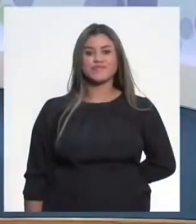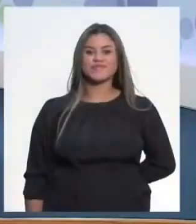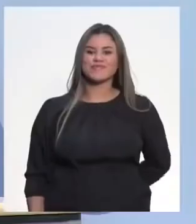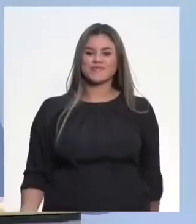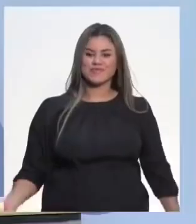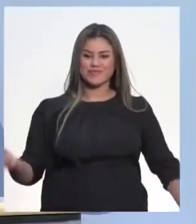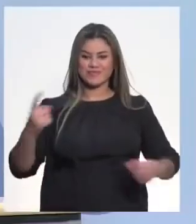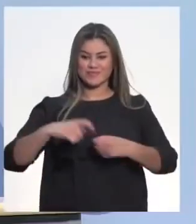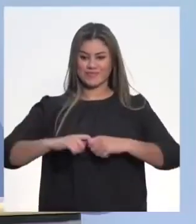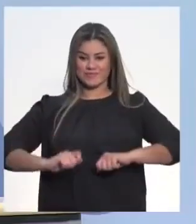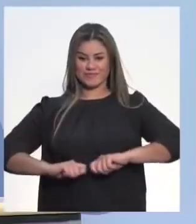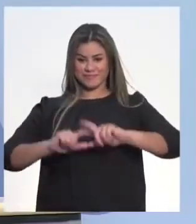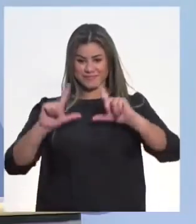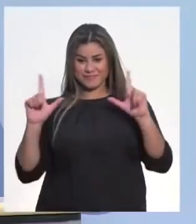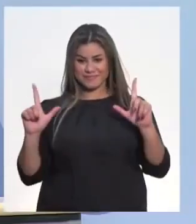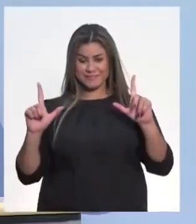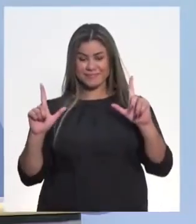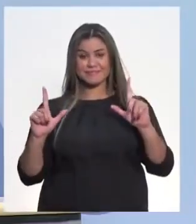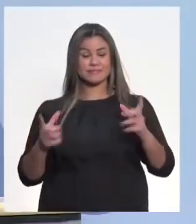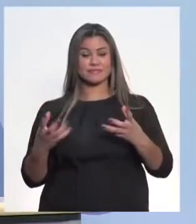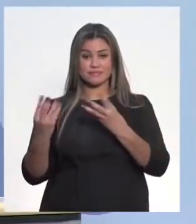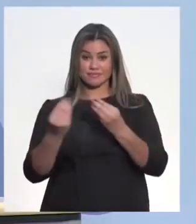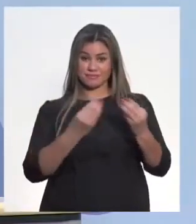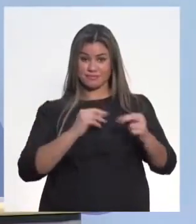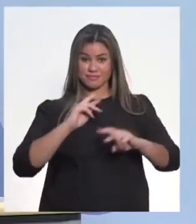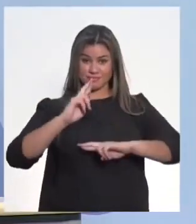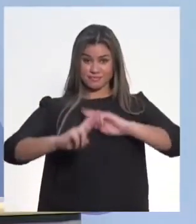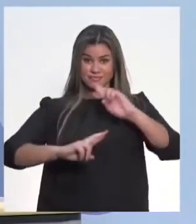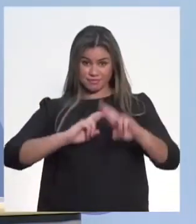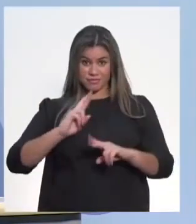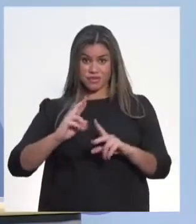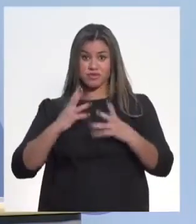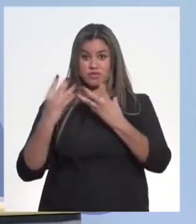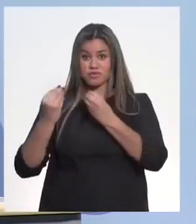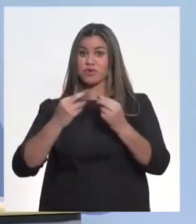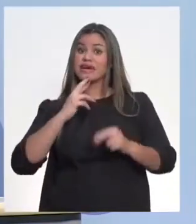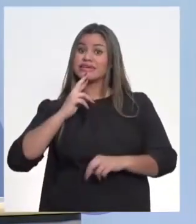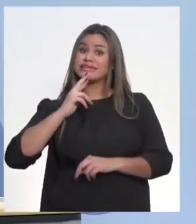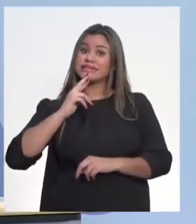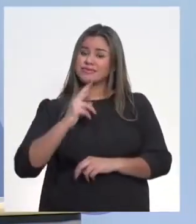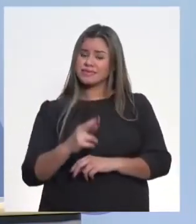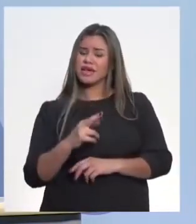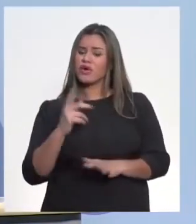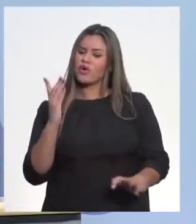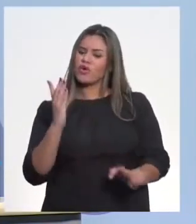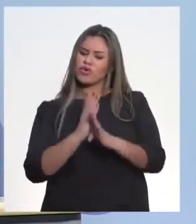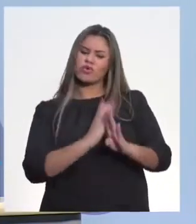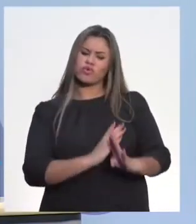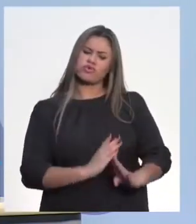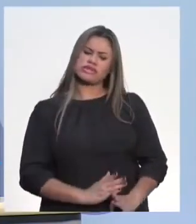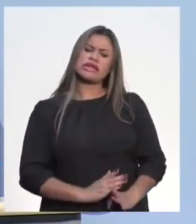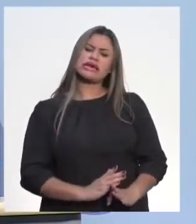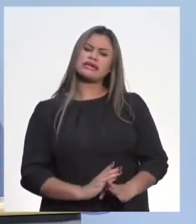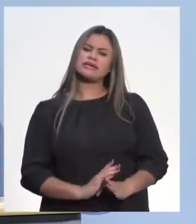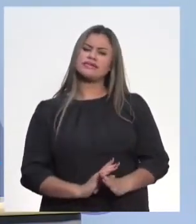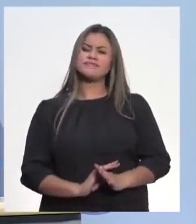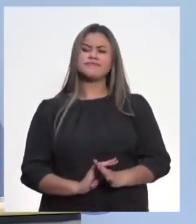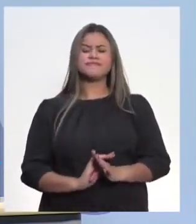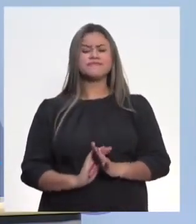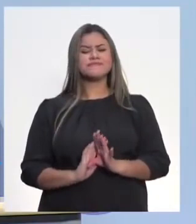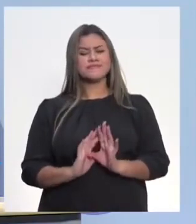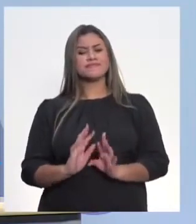Retornamos aqui, né? Olha, muitas respostas, a maioria aqui, ó, que eu pude localizar aqui, maioria dos